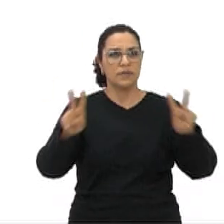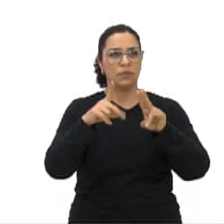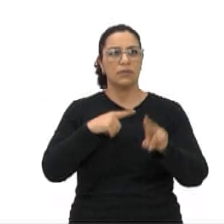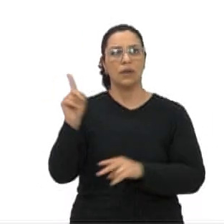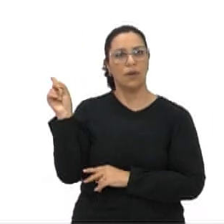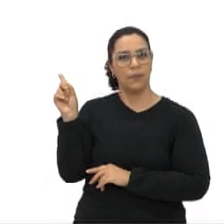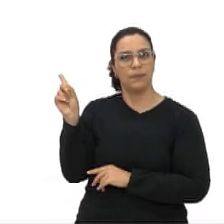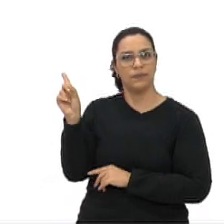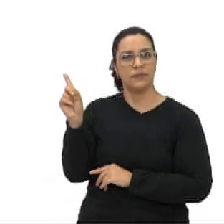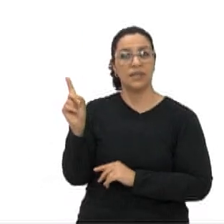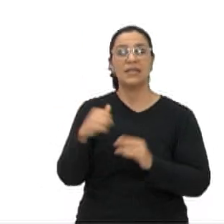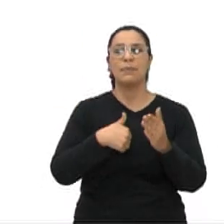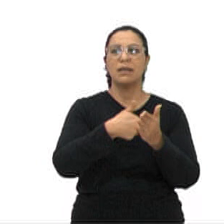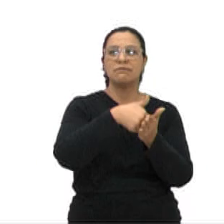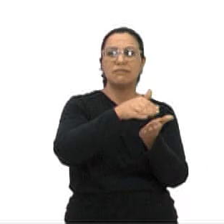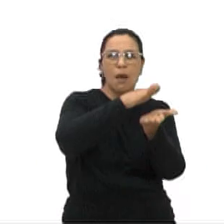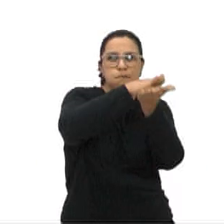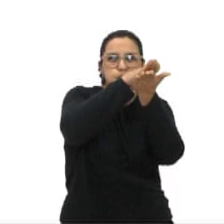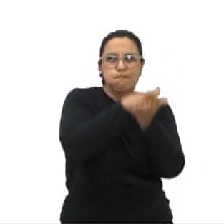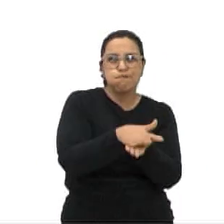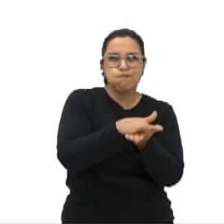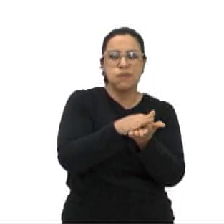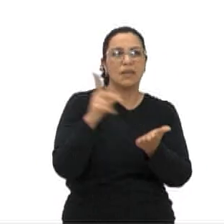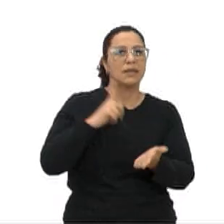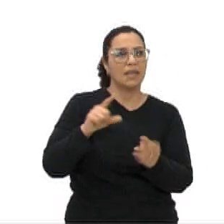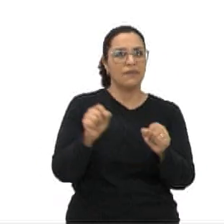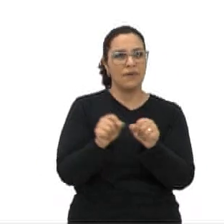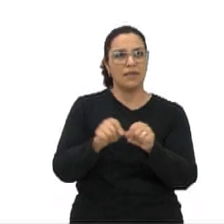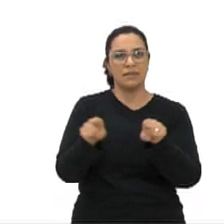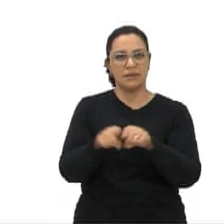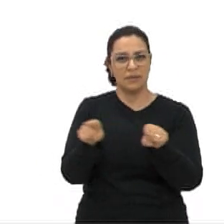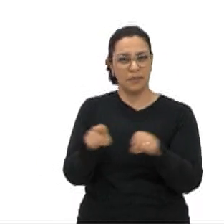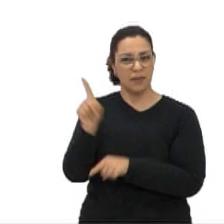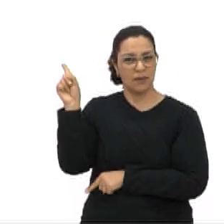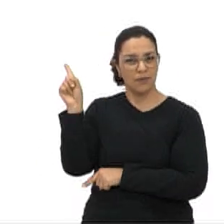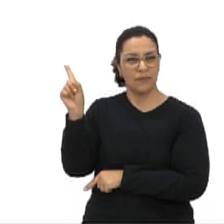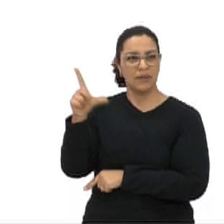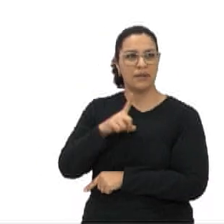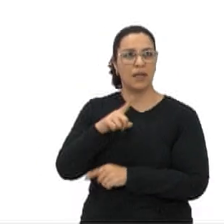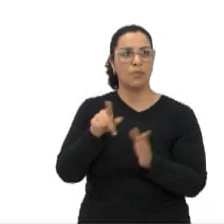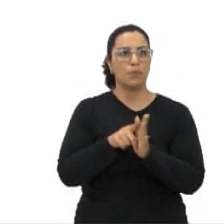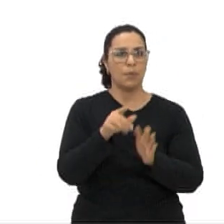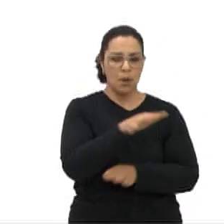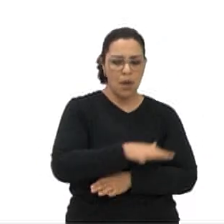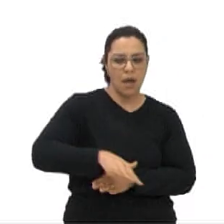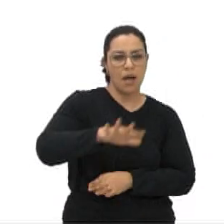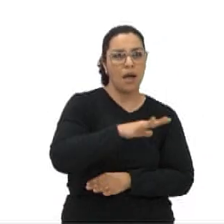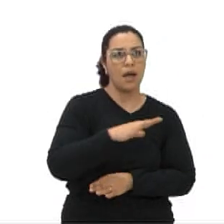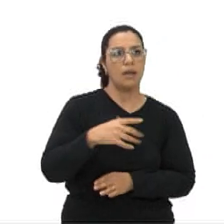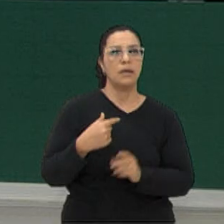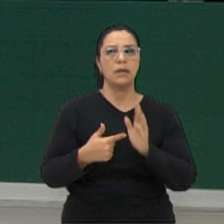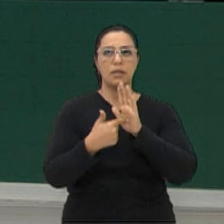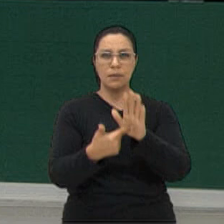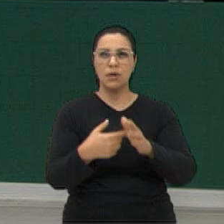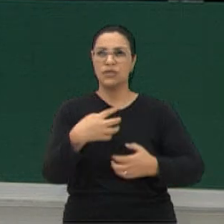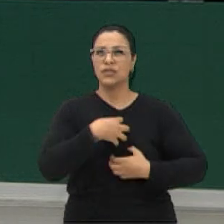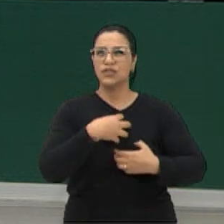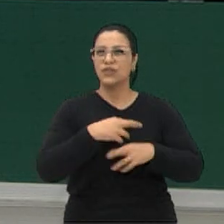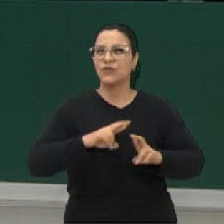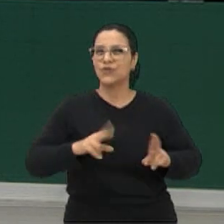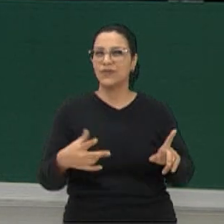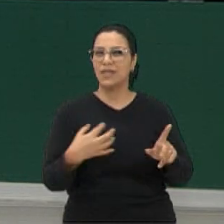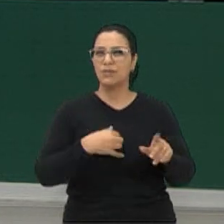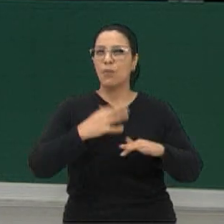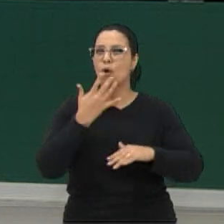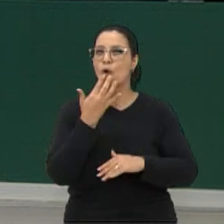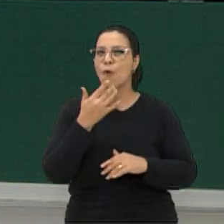ele vai, nas gravuras também, ele vai fazer essa mesma organização. Ele ambientaliza o espaço, né? E ele traz sensações